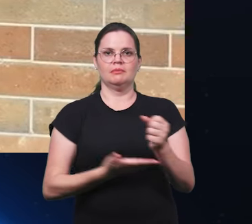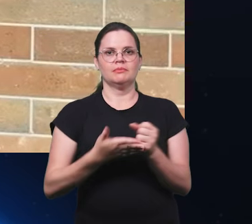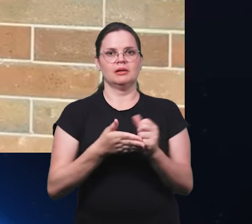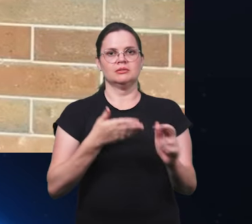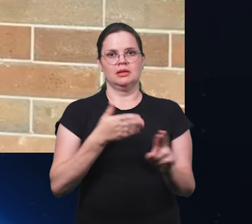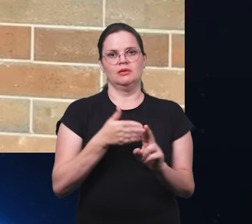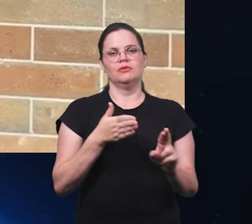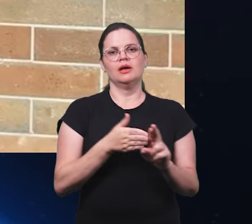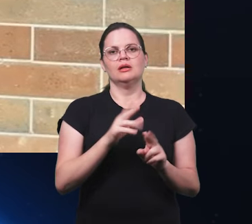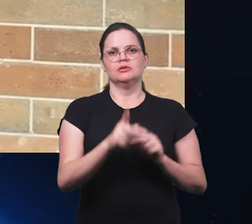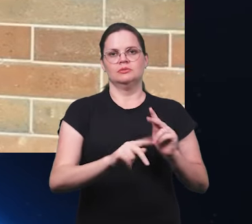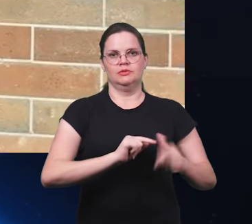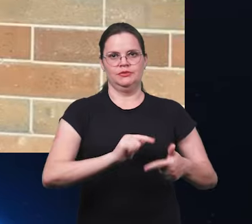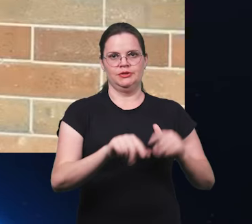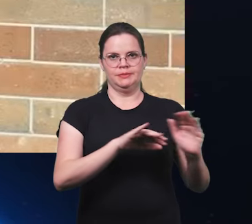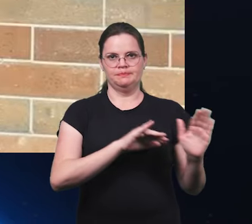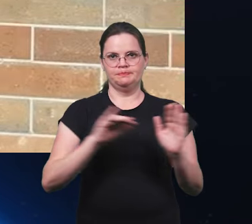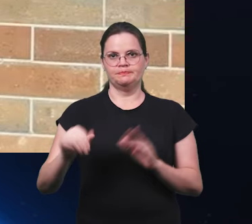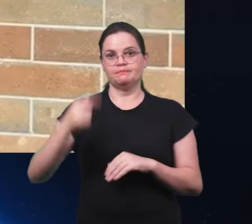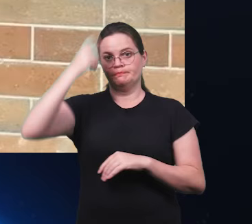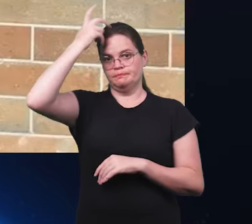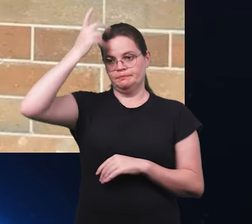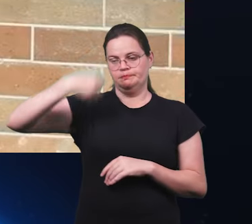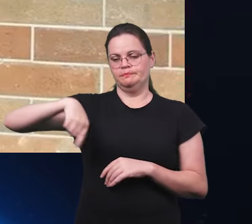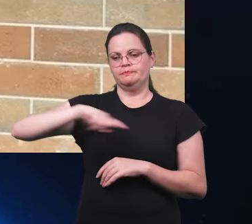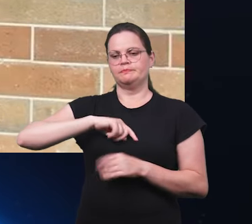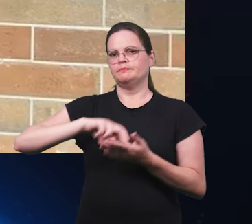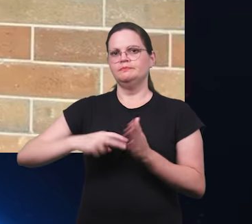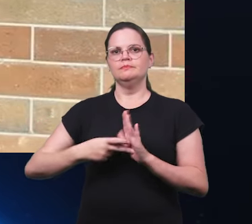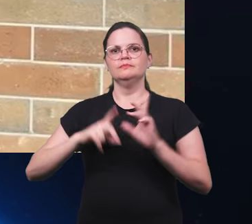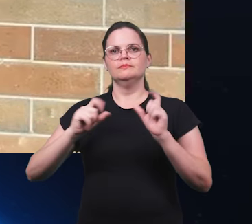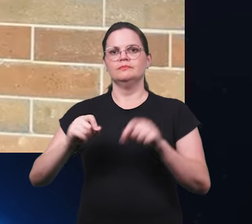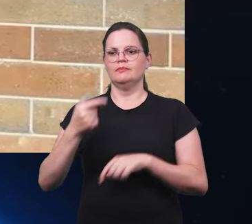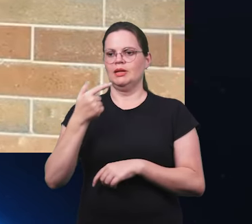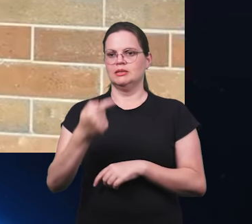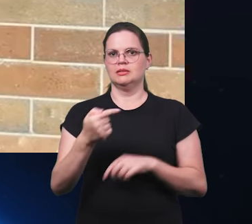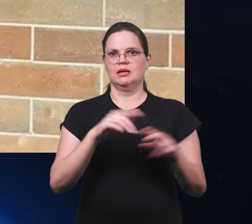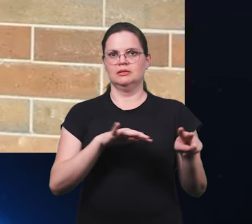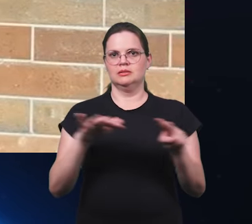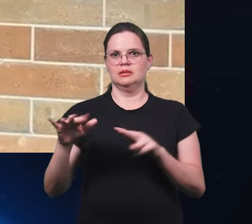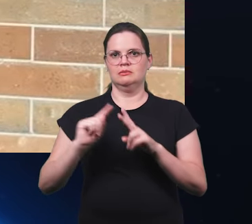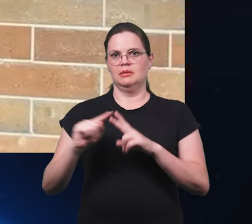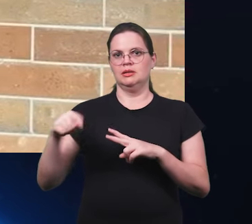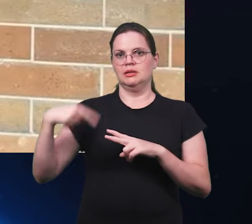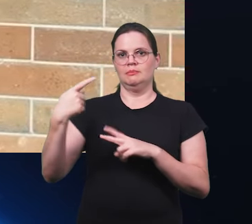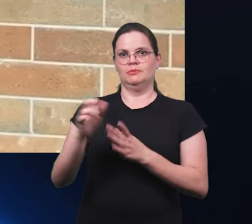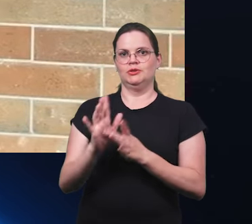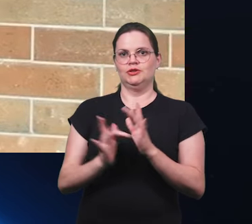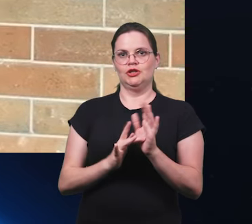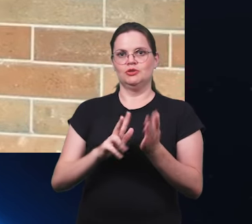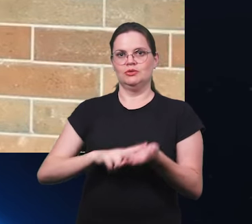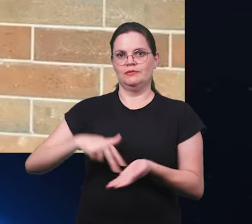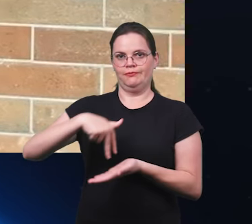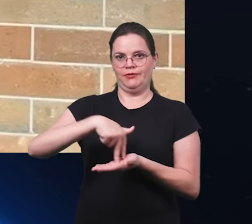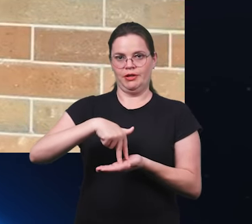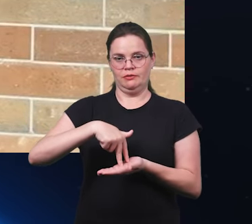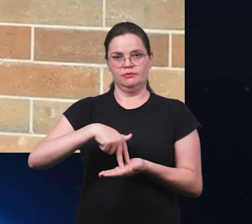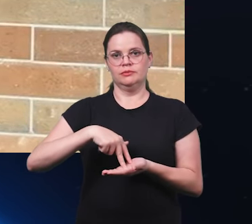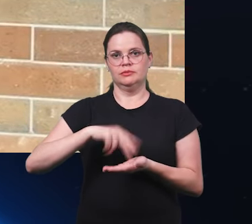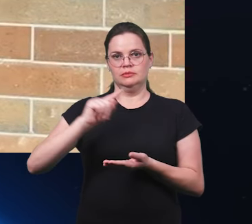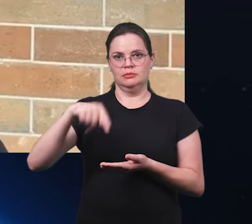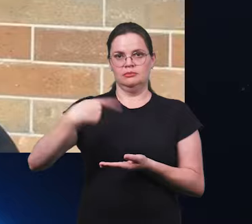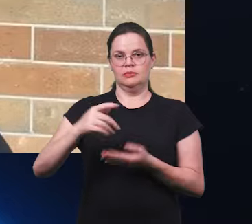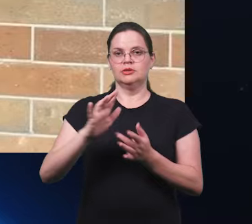Pentecoste para nós, para a igreja, exatamente também 7 semanas após a ressurreição do Senhor Jesus.